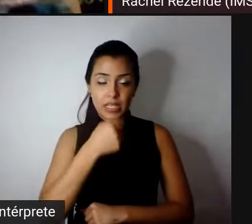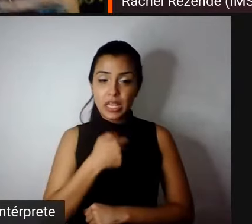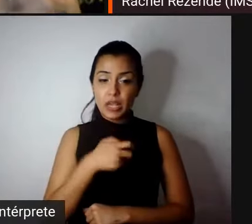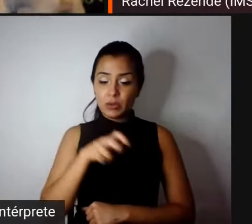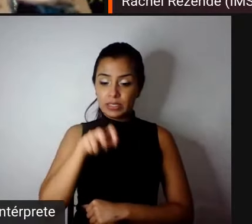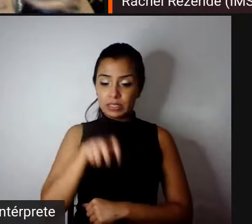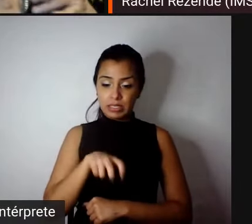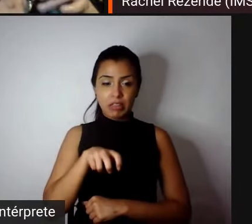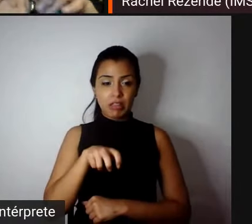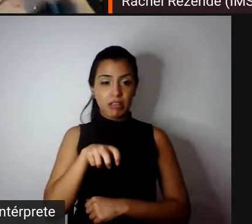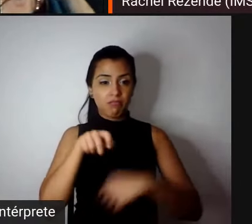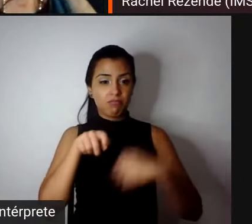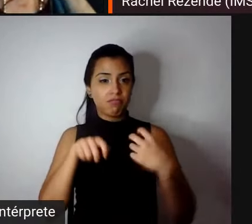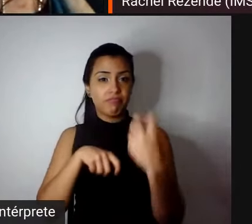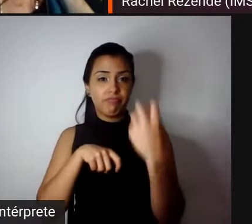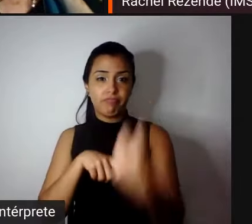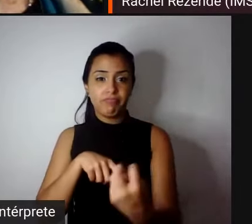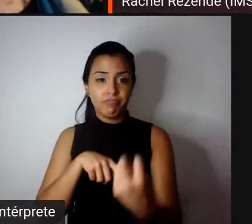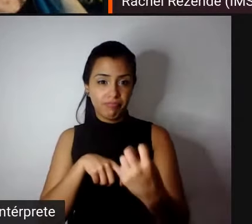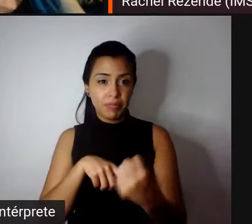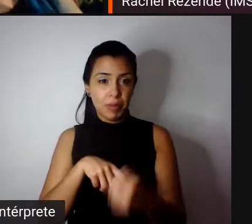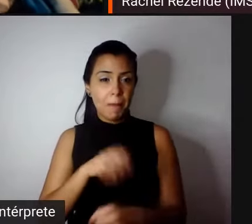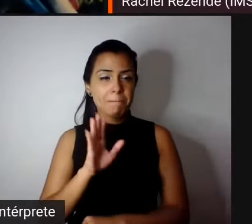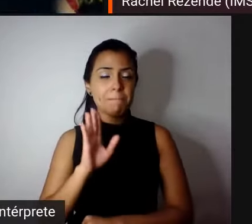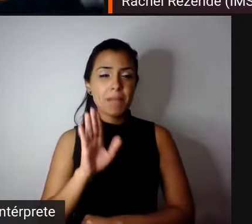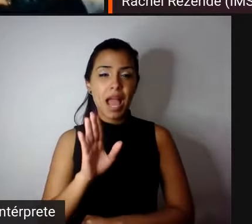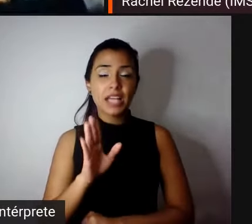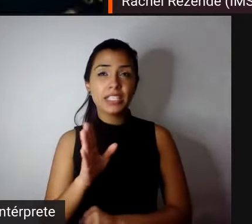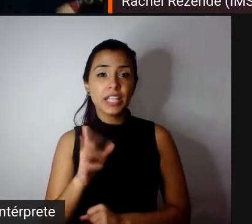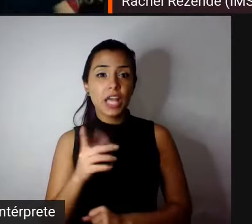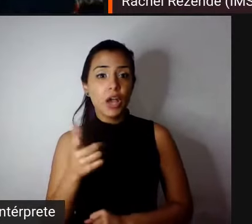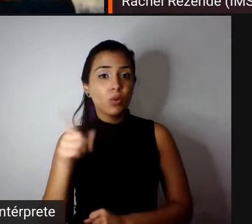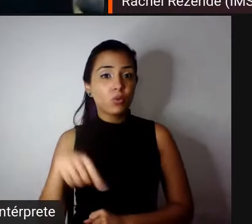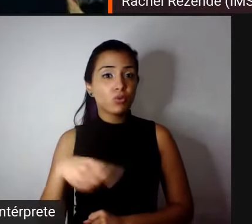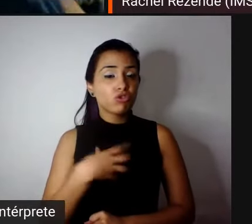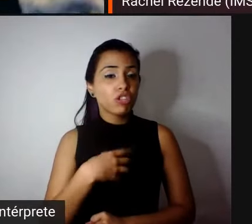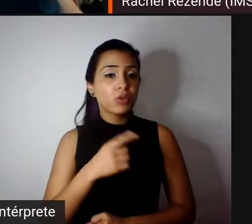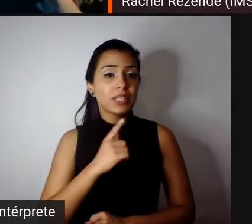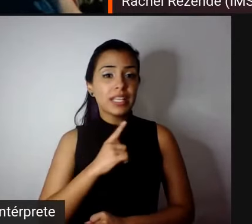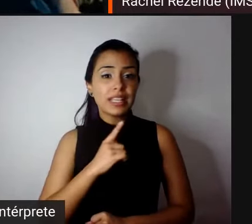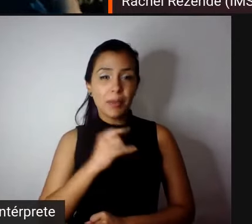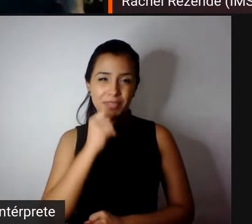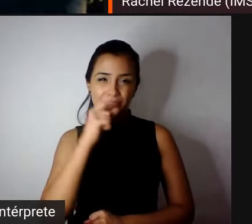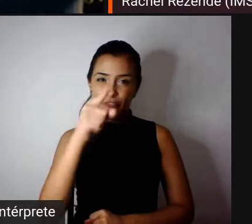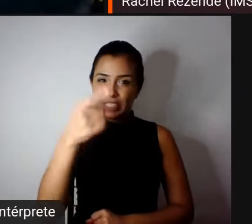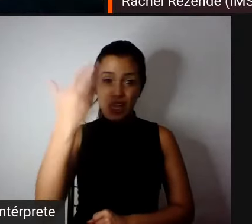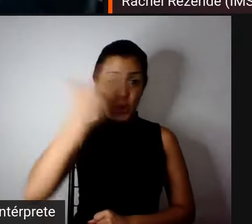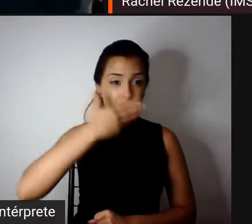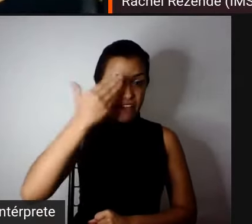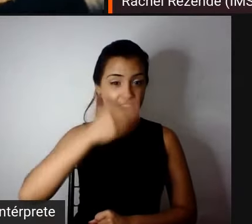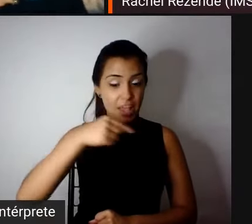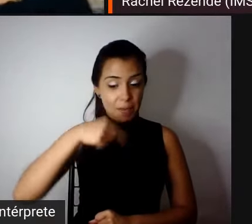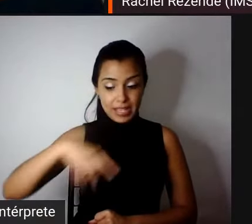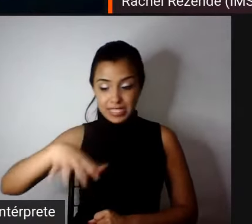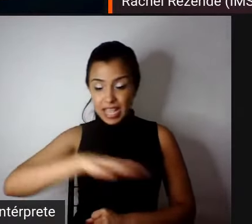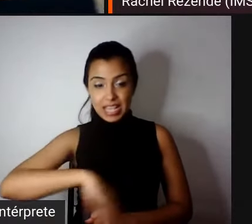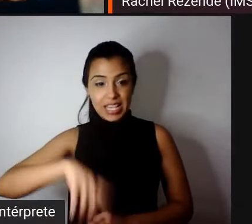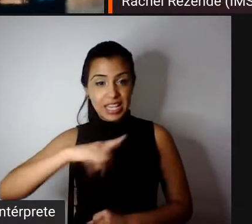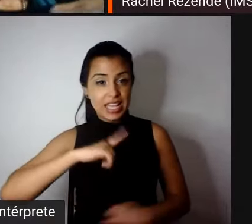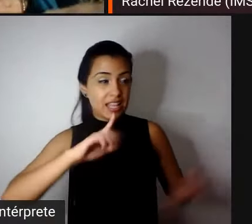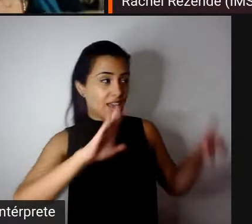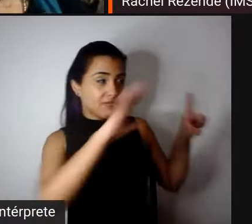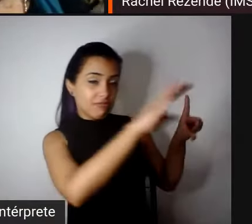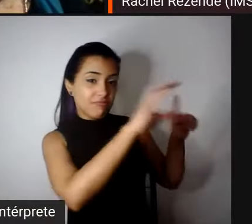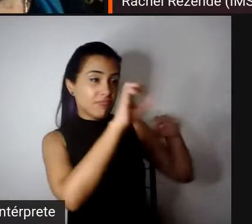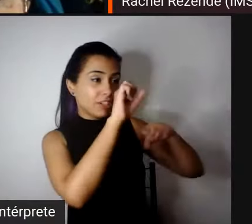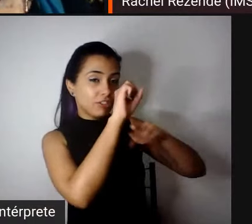vendo, mas é onde tem os projetores, trabalho com o Peixe, trabalho com o Carlos, a gente